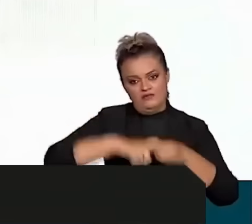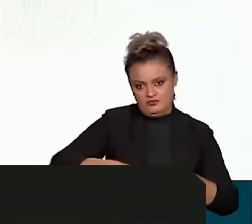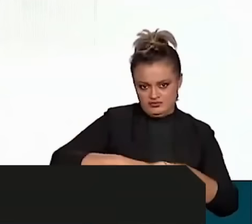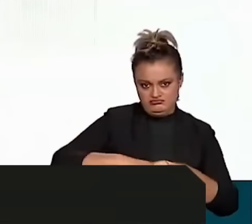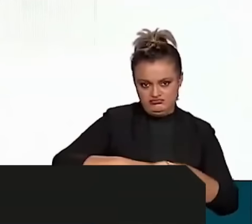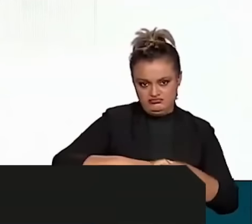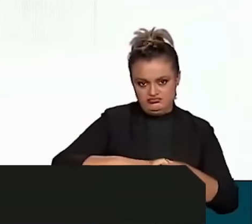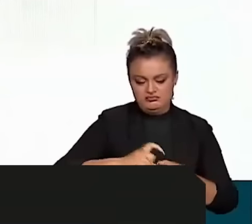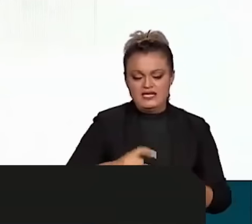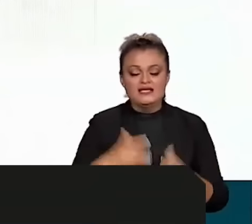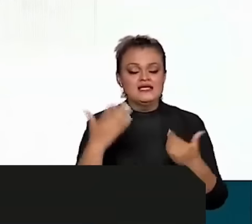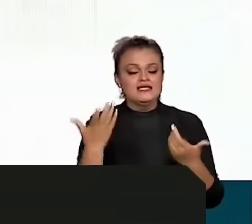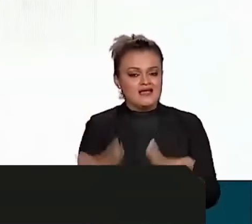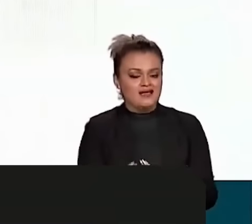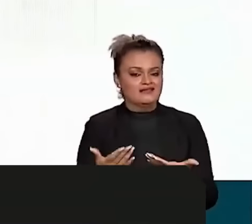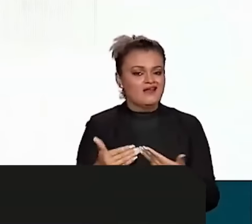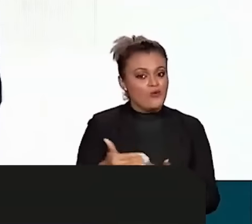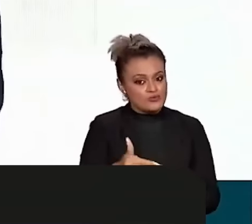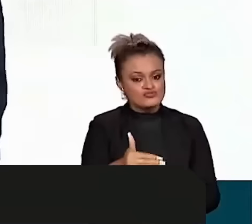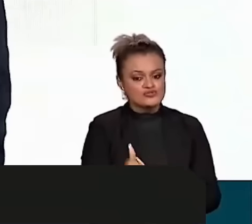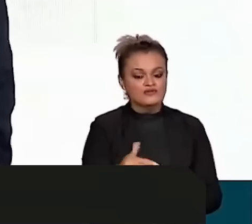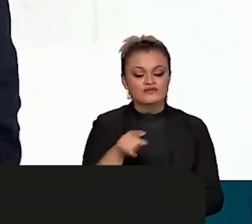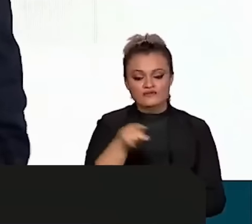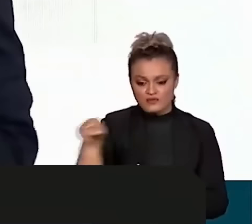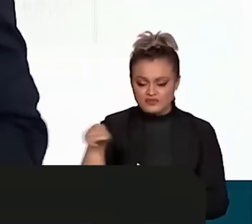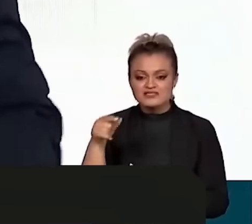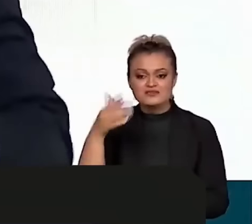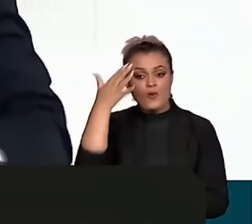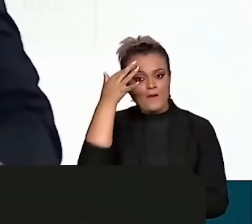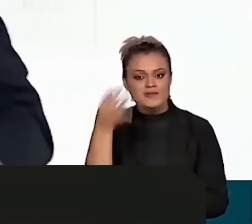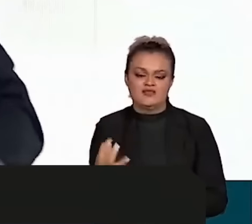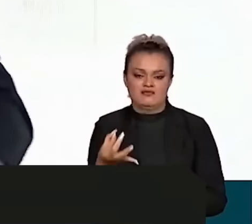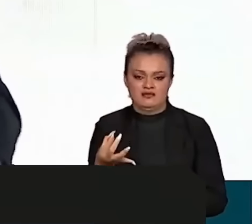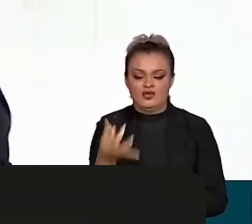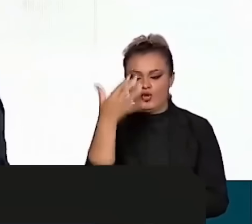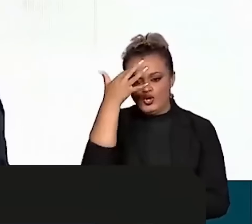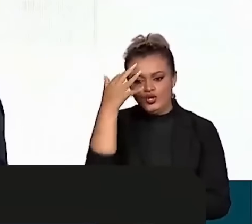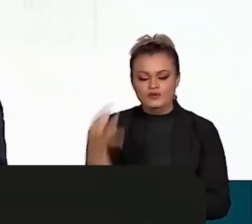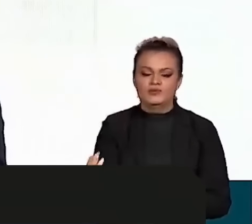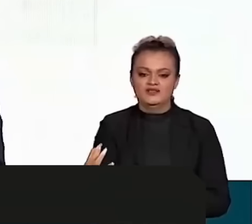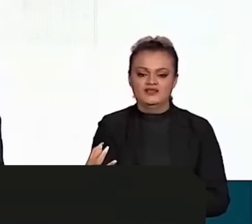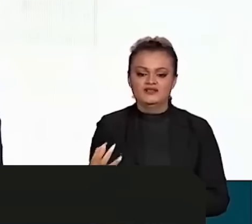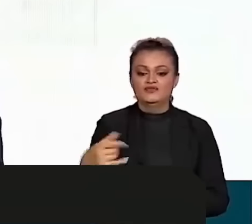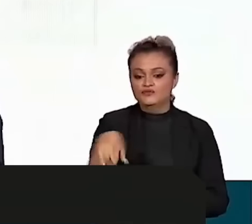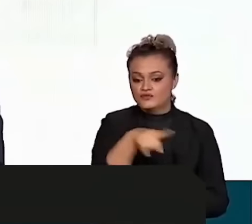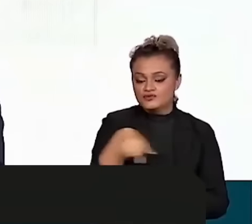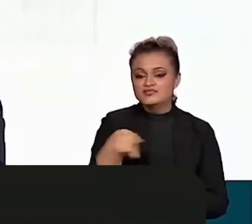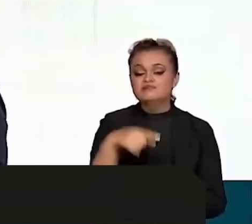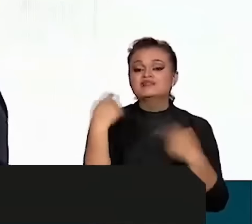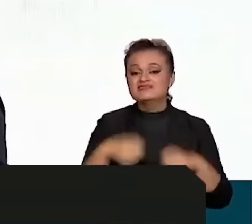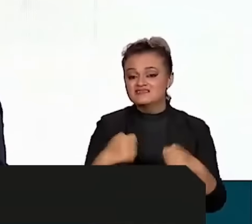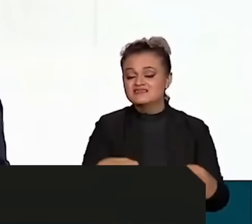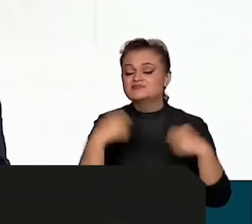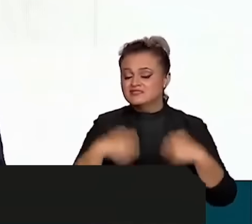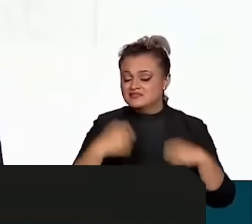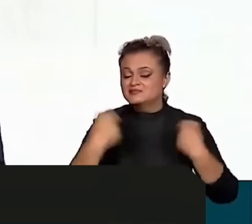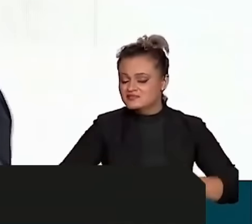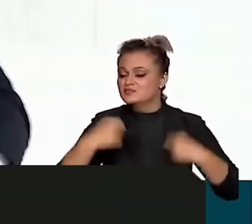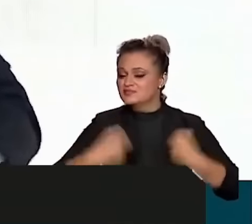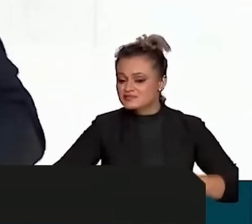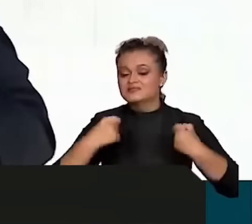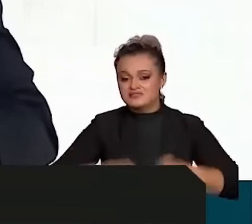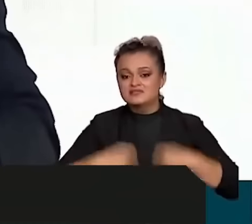da Agência Nacional de Vigilância Sanitária, Anvisa, na análise de pedidos para a produção de medicamentos no